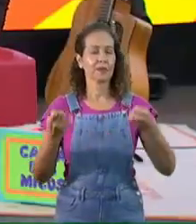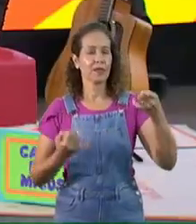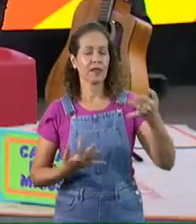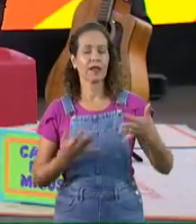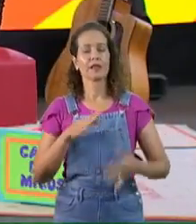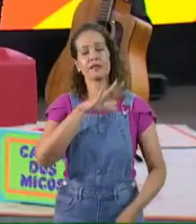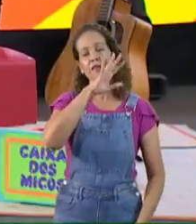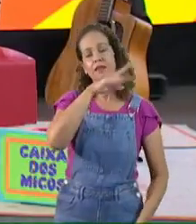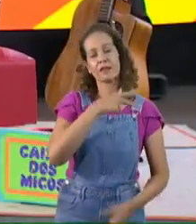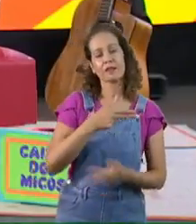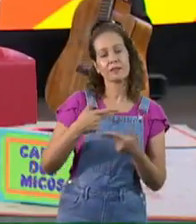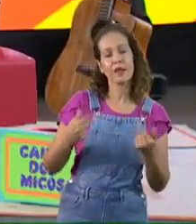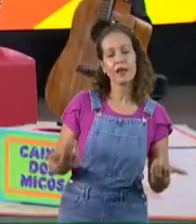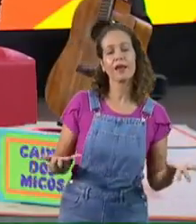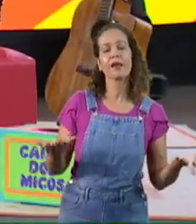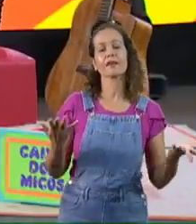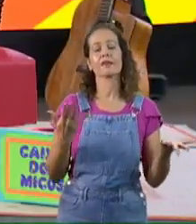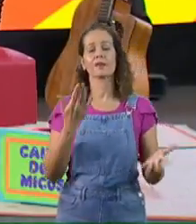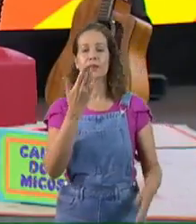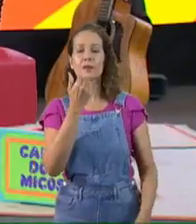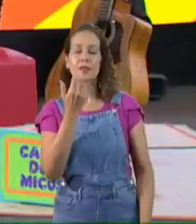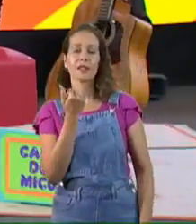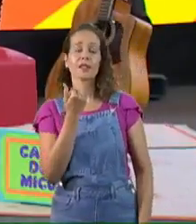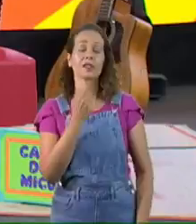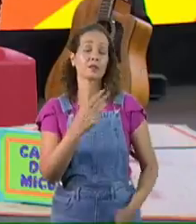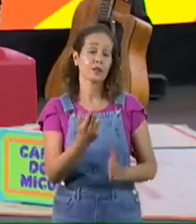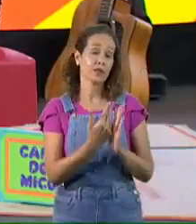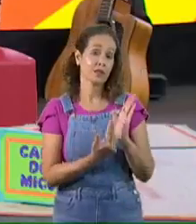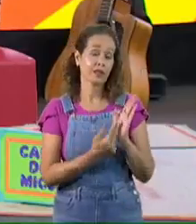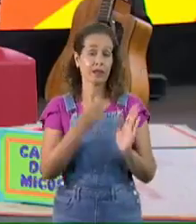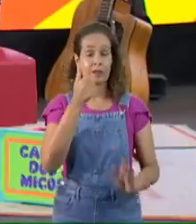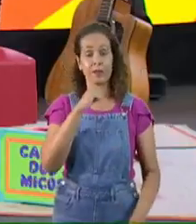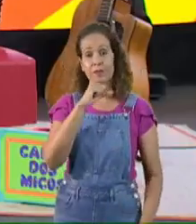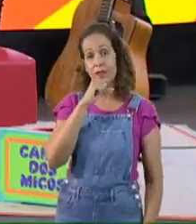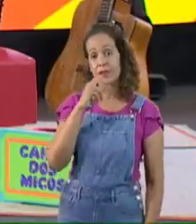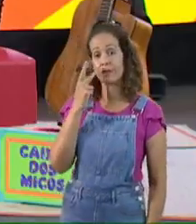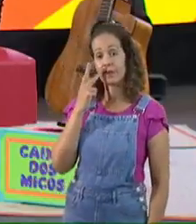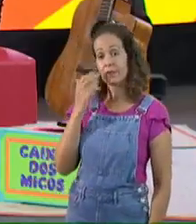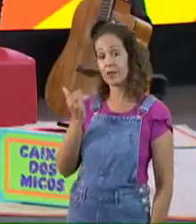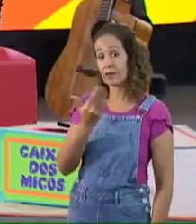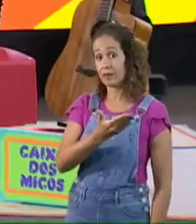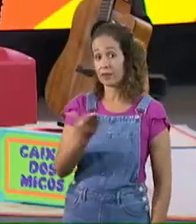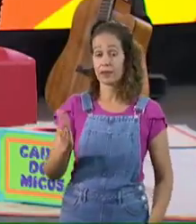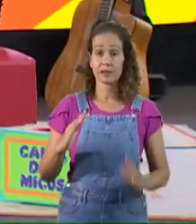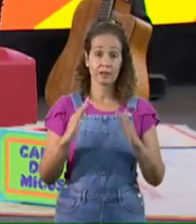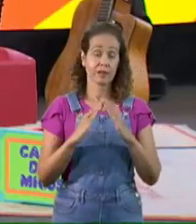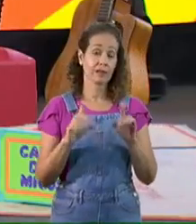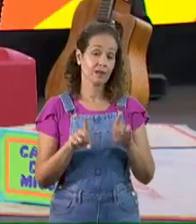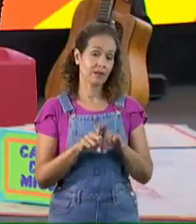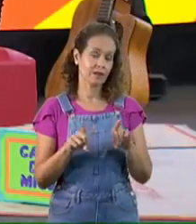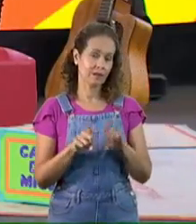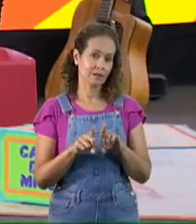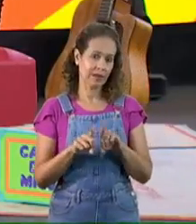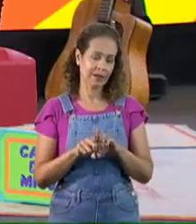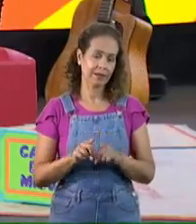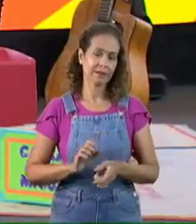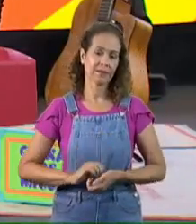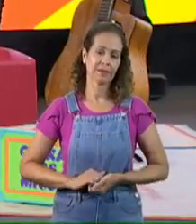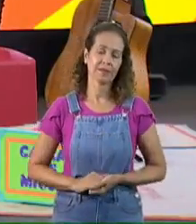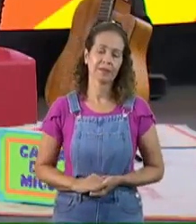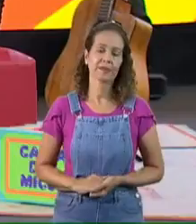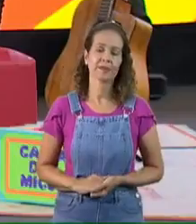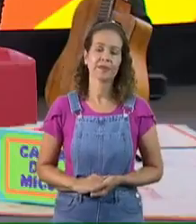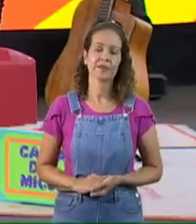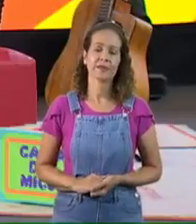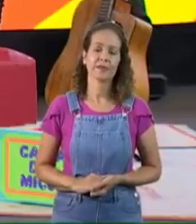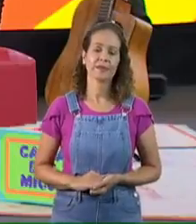comida, pode desenhar o papai, a mamãe, e vocês aí de casa também. Então, aqui, não, eu não peguei